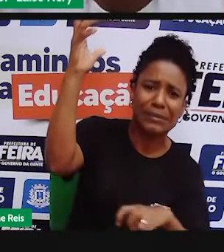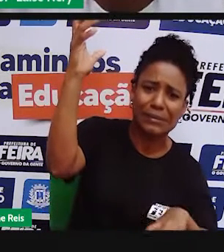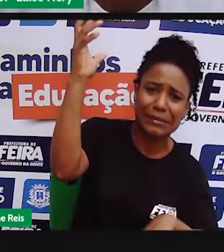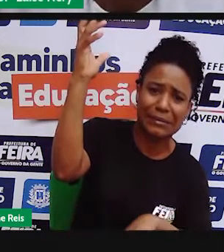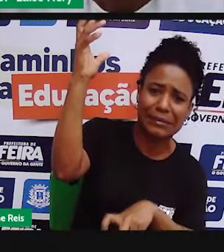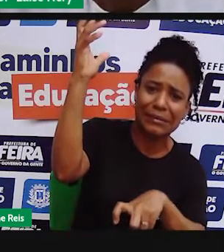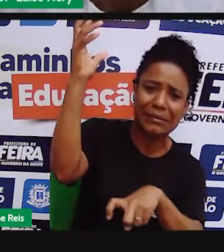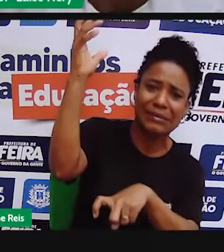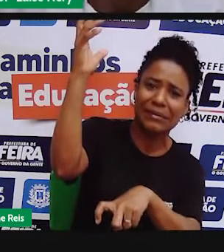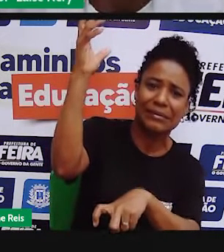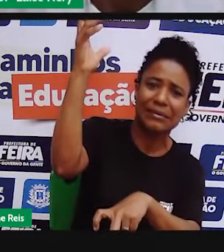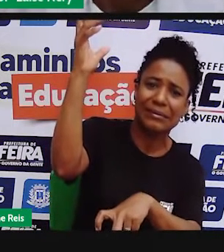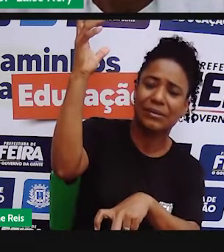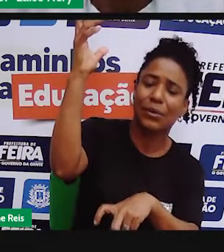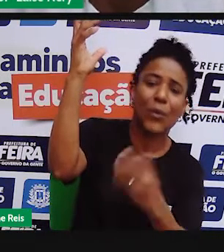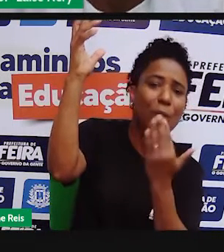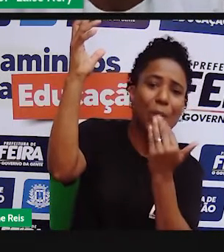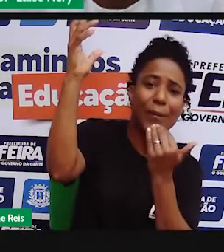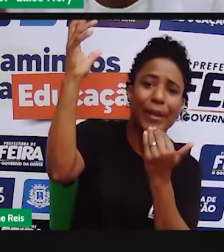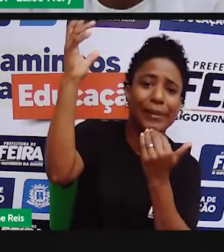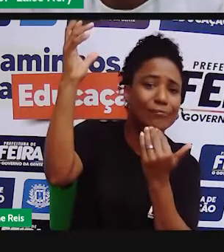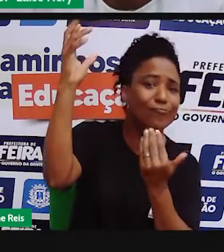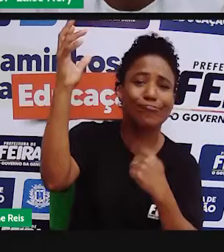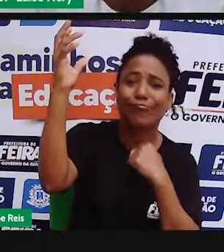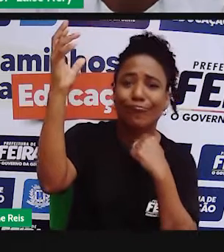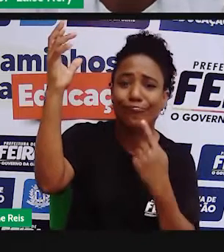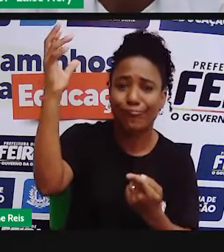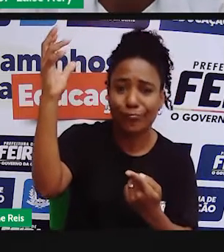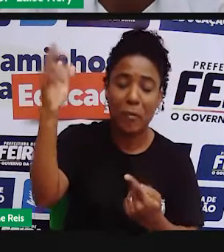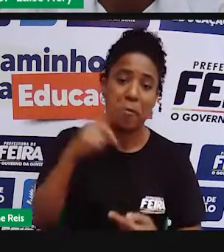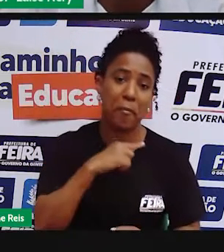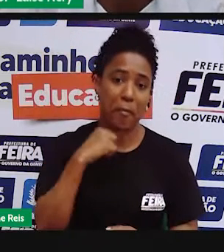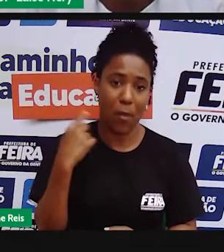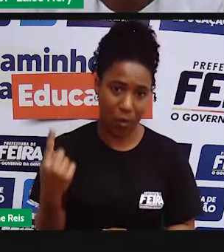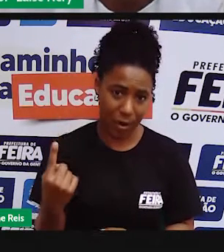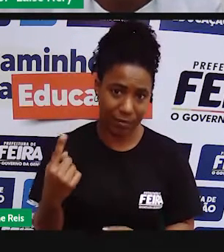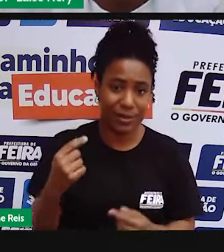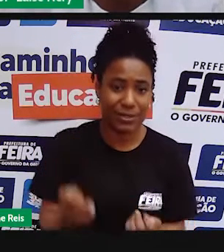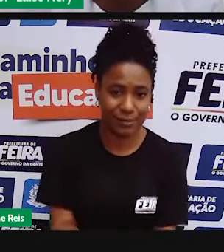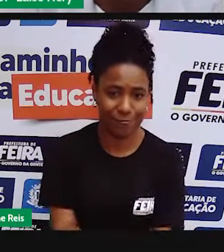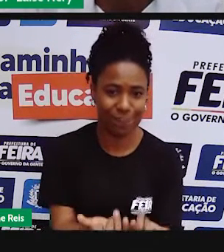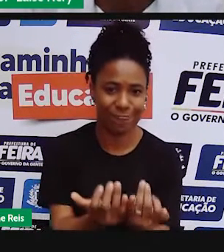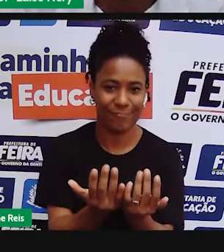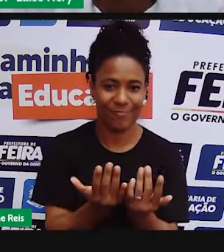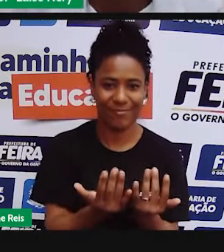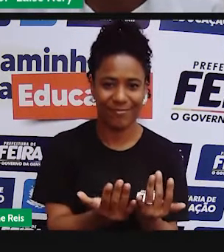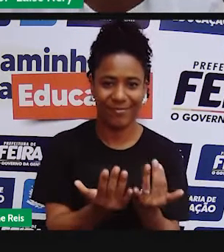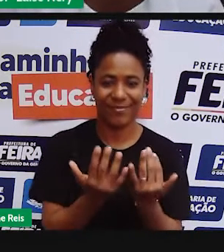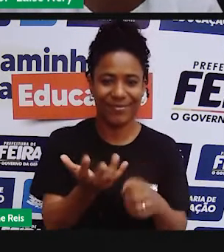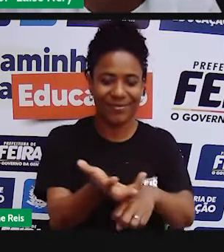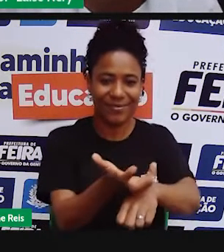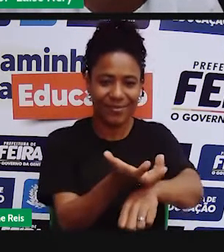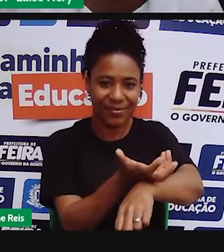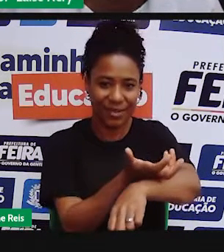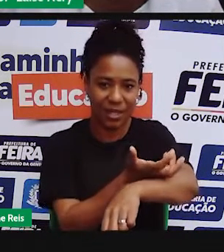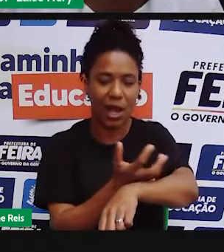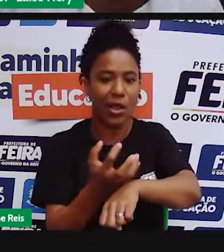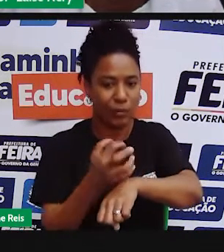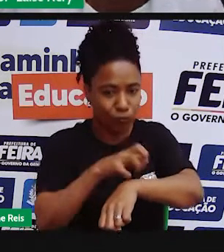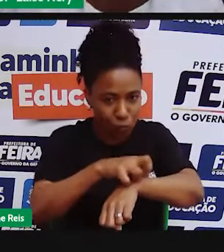fome. Ele vai ter que viver em um local que tem plantas que também são